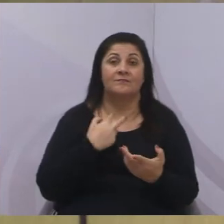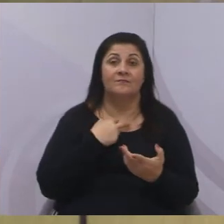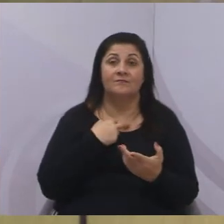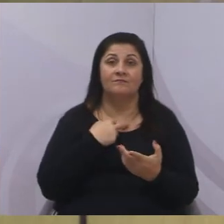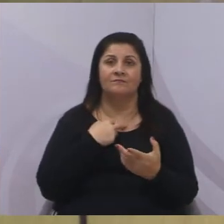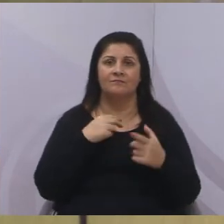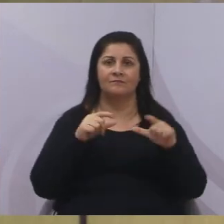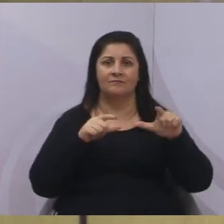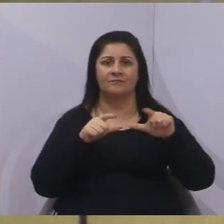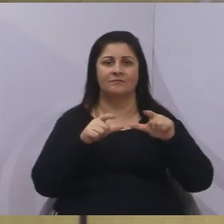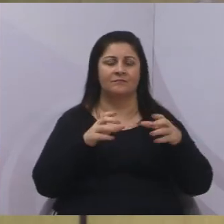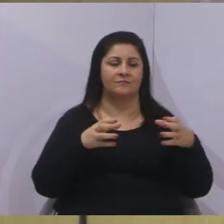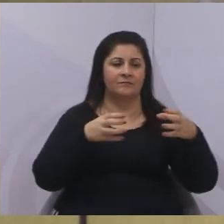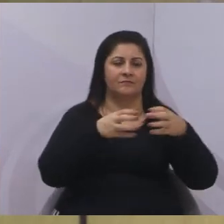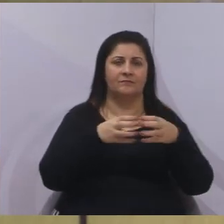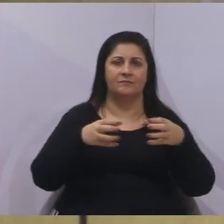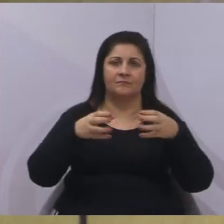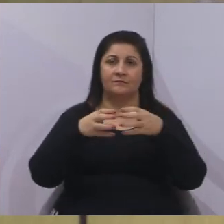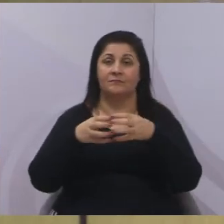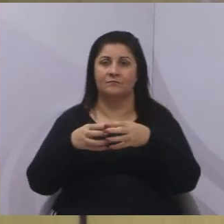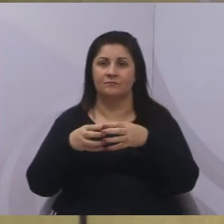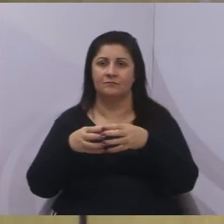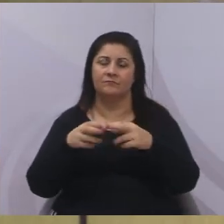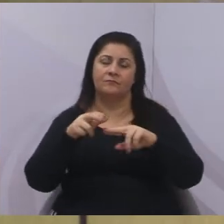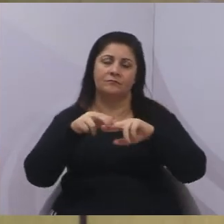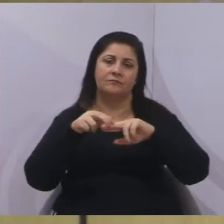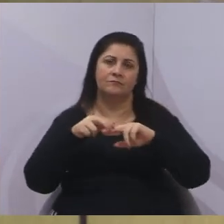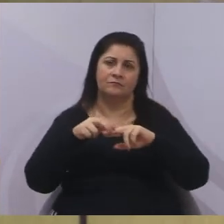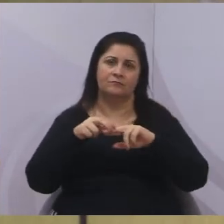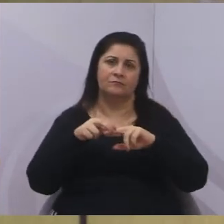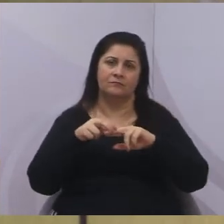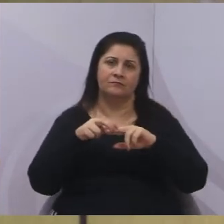em grupos por causa do isolamento que a pandemia